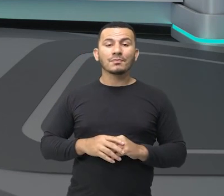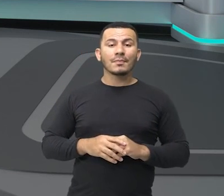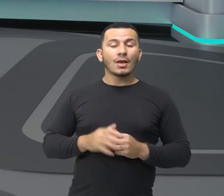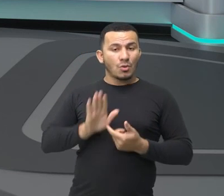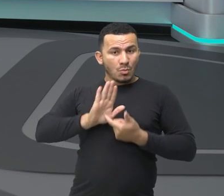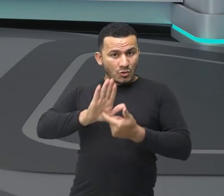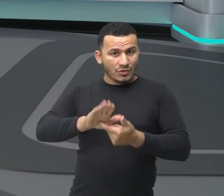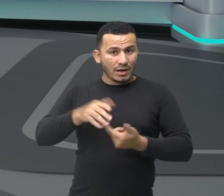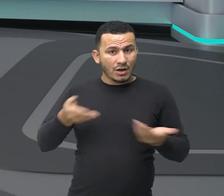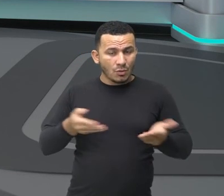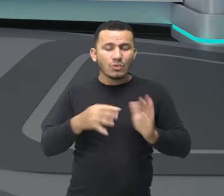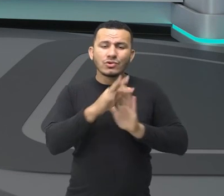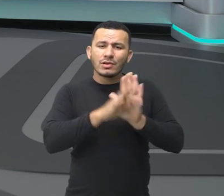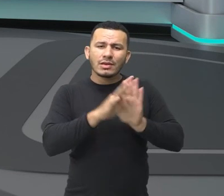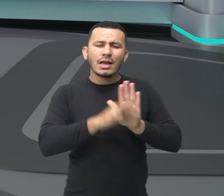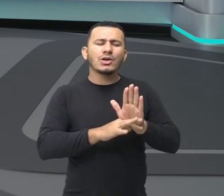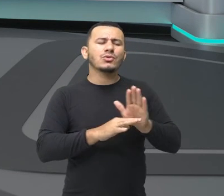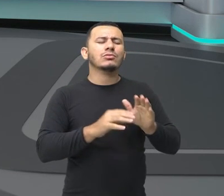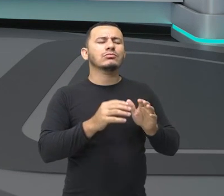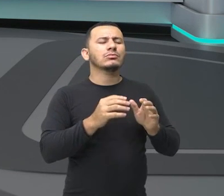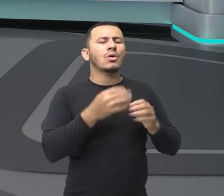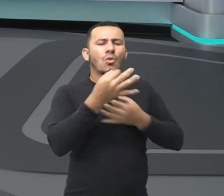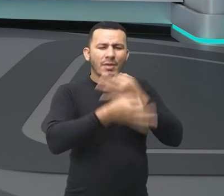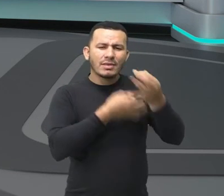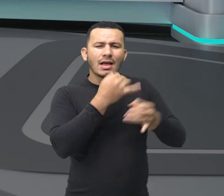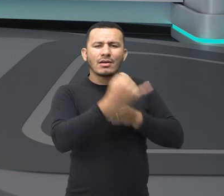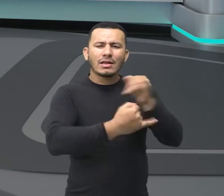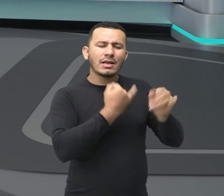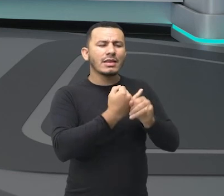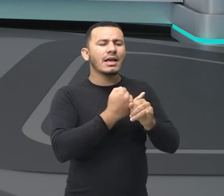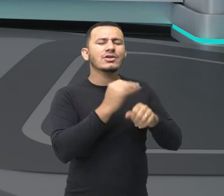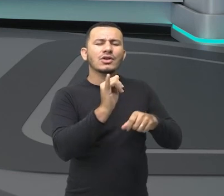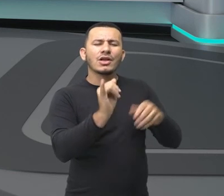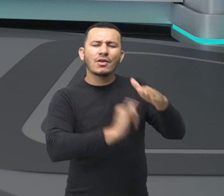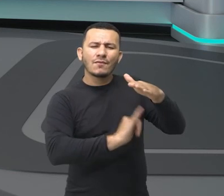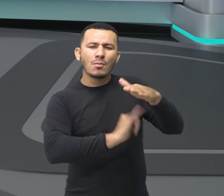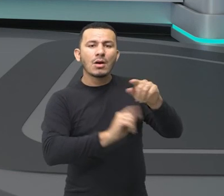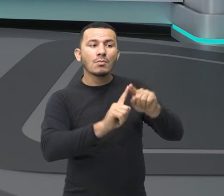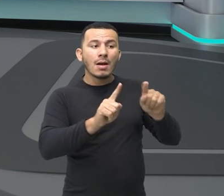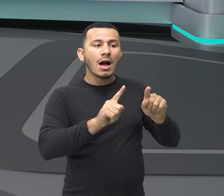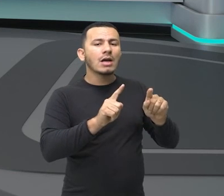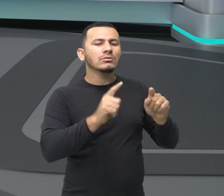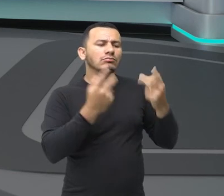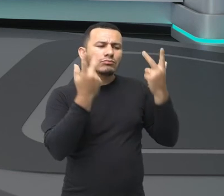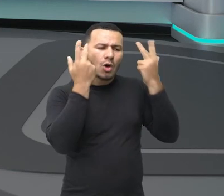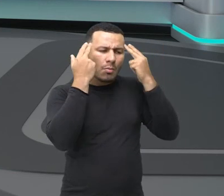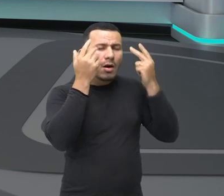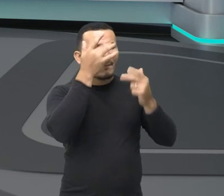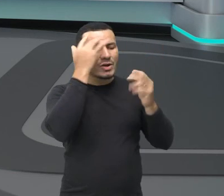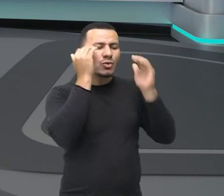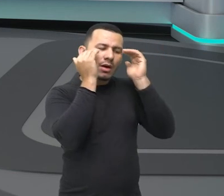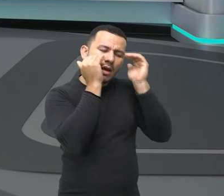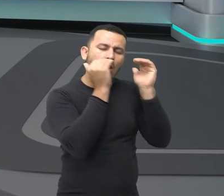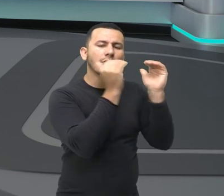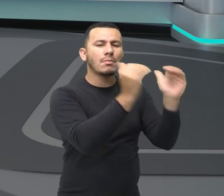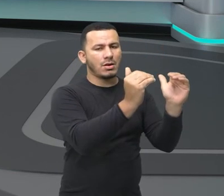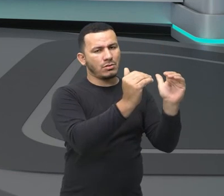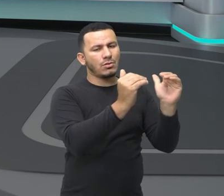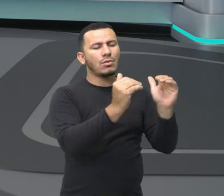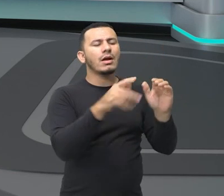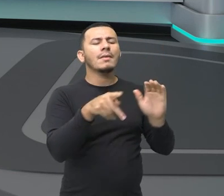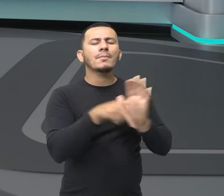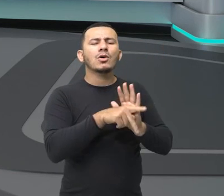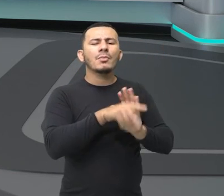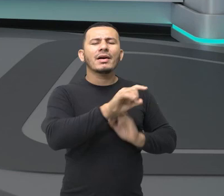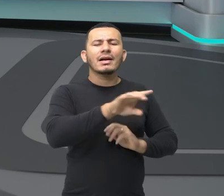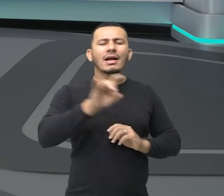da internet de uma maneira mais informal, mas não havia xingamentos, não havia desrespeito, as pessoas estavam ali compartilhando a sua